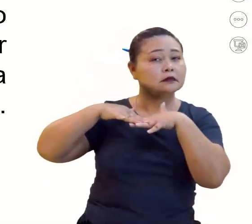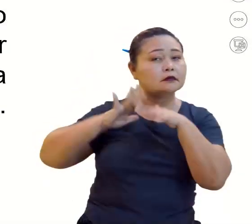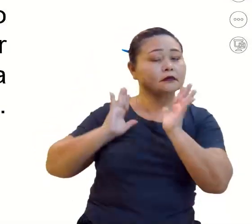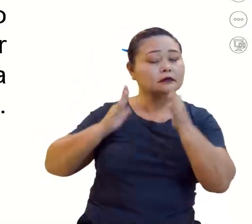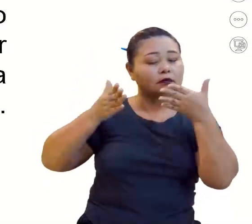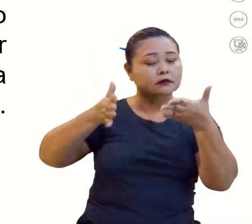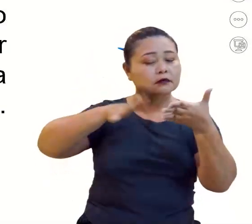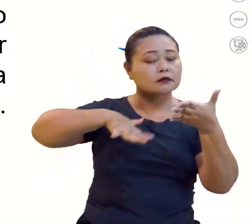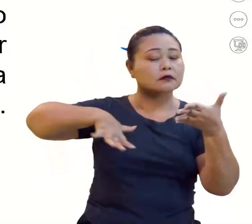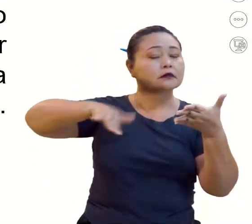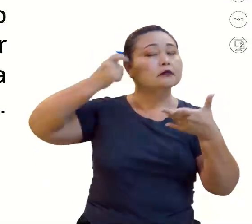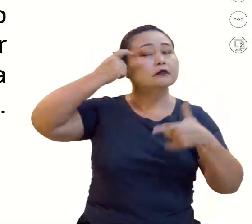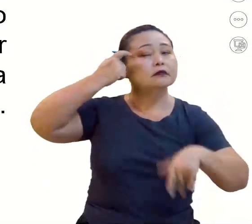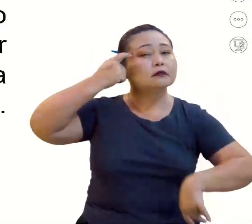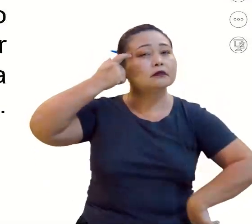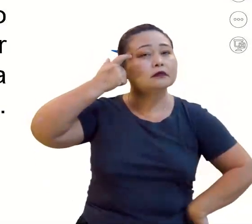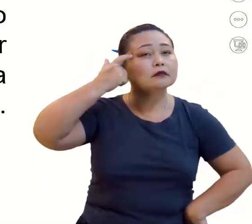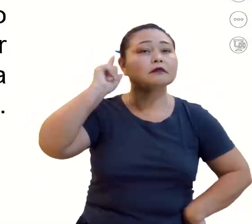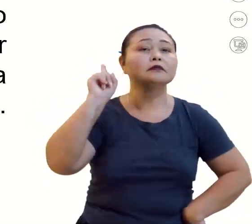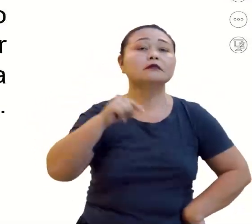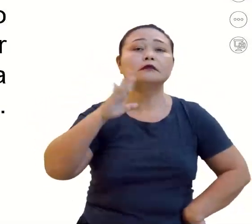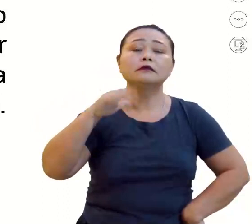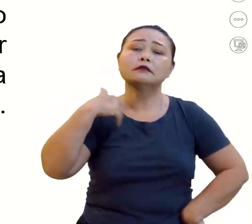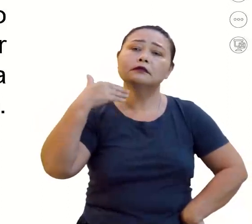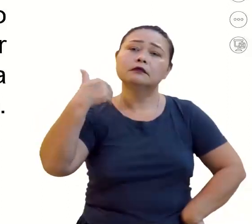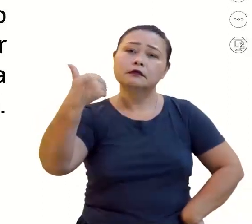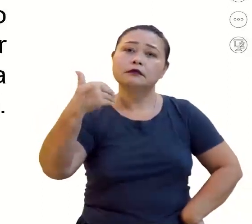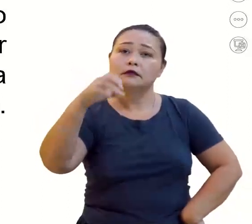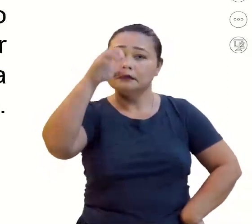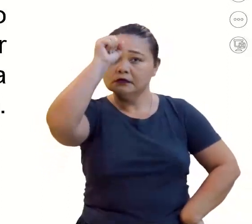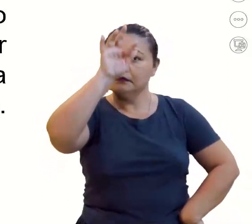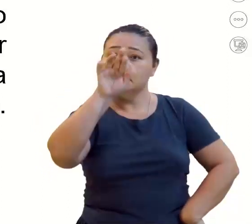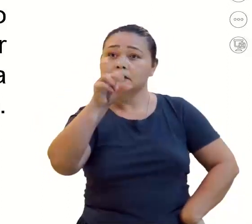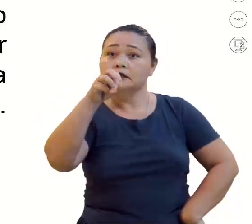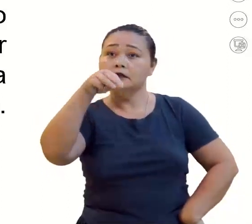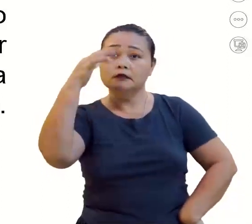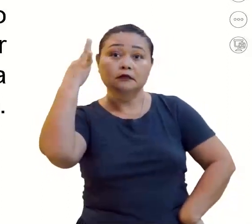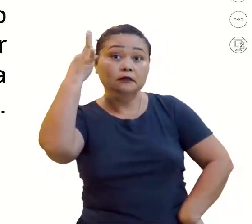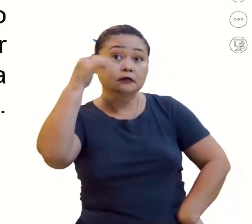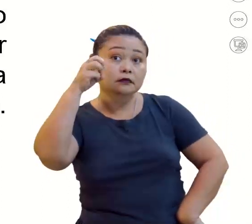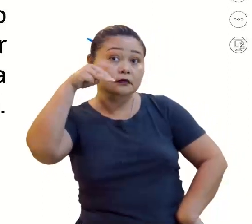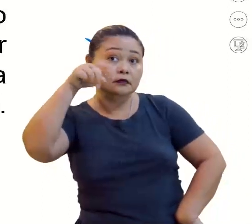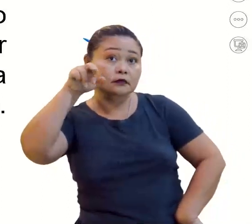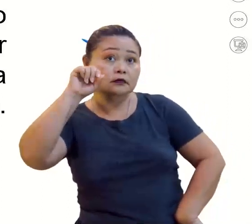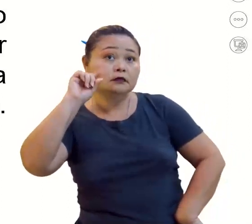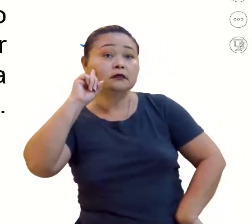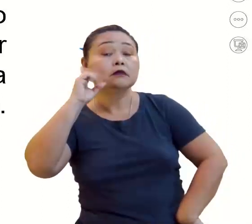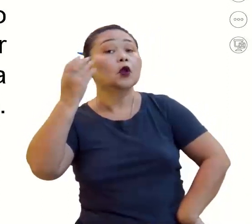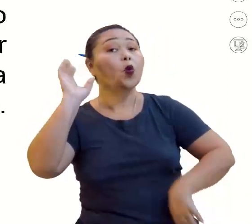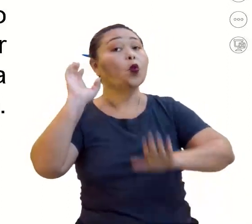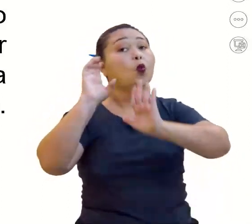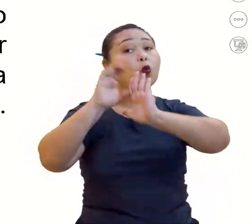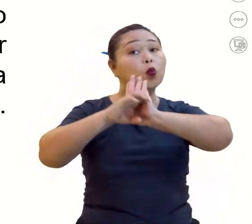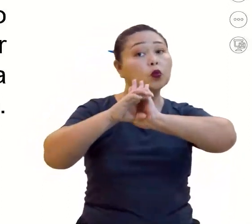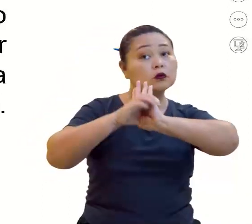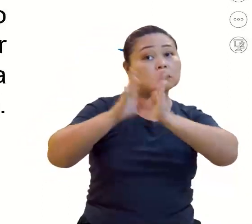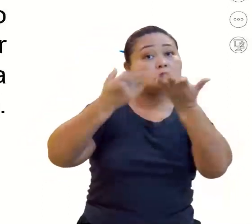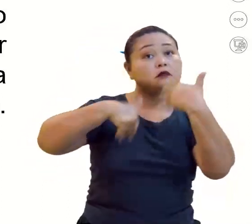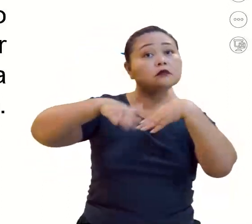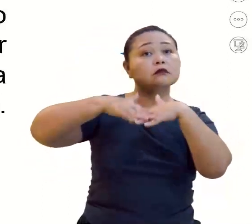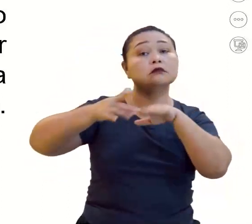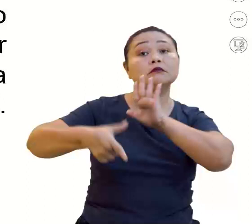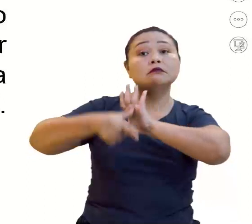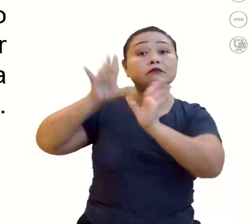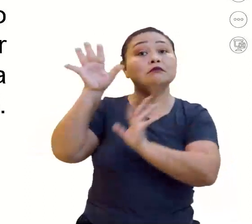que seria isso? Muito além de aprender fórmulas e conceitos matemáticos, a preparação para